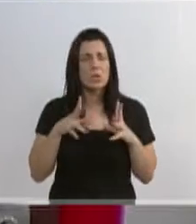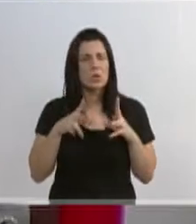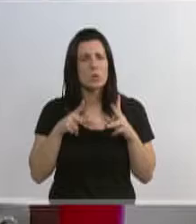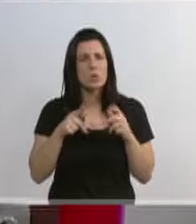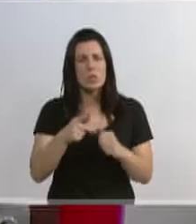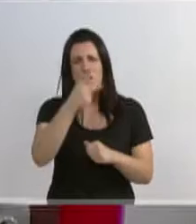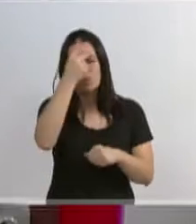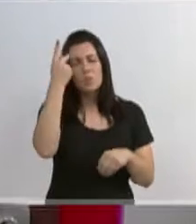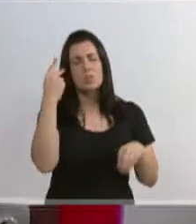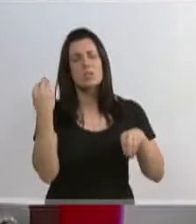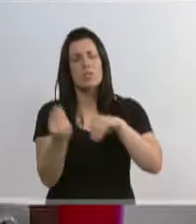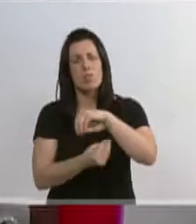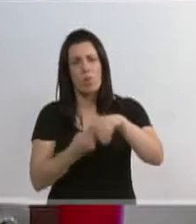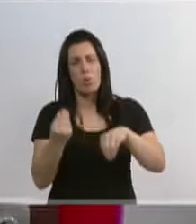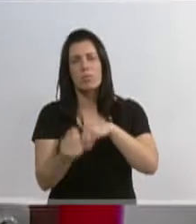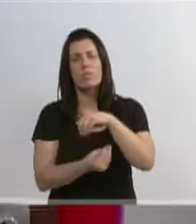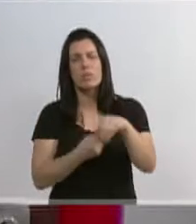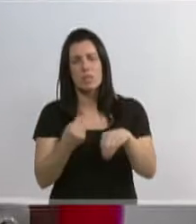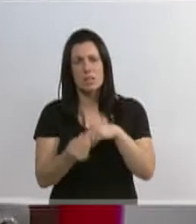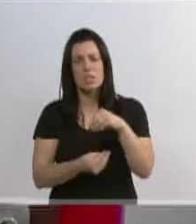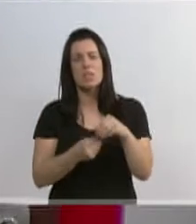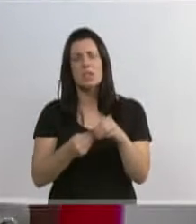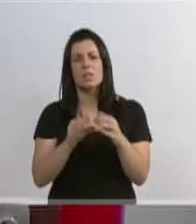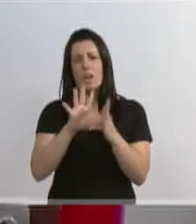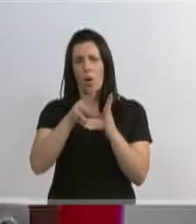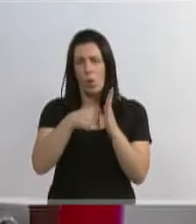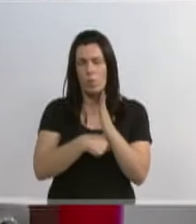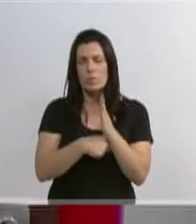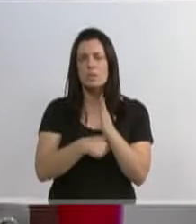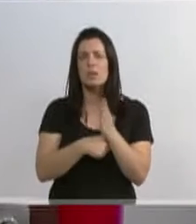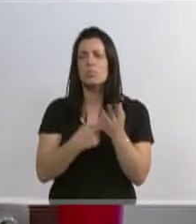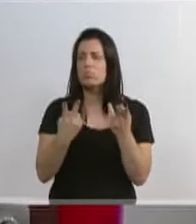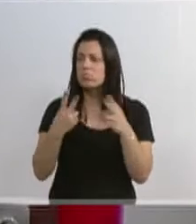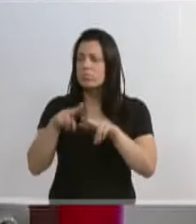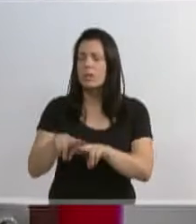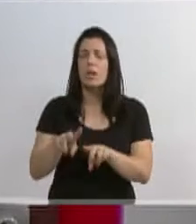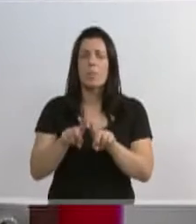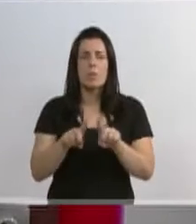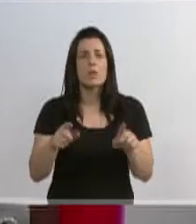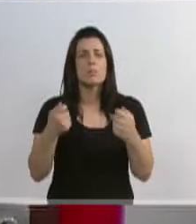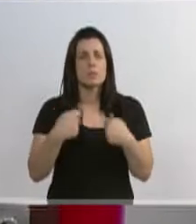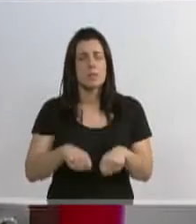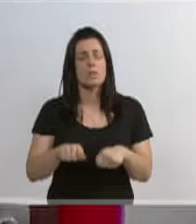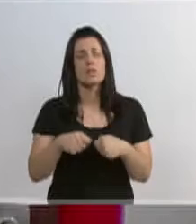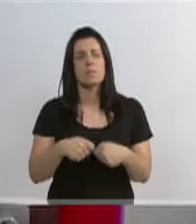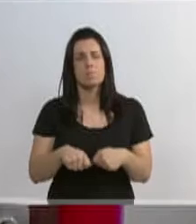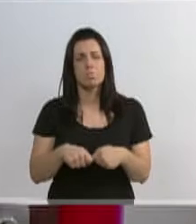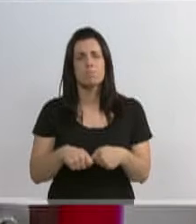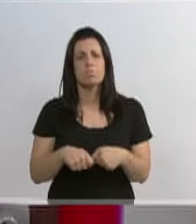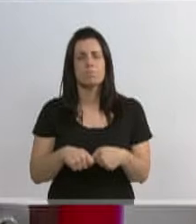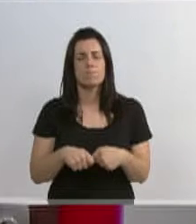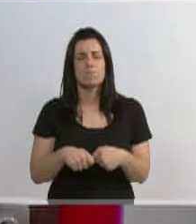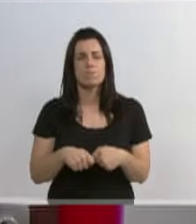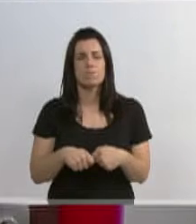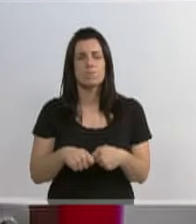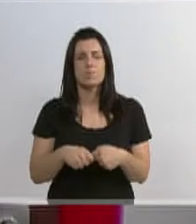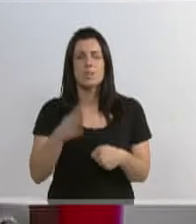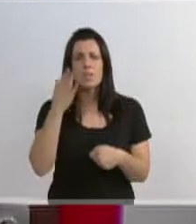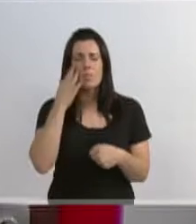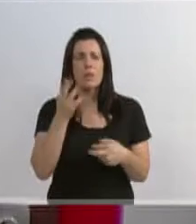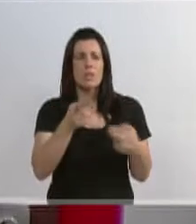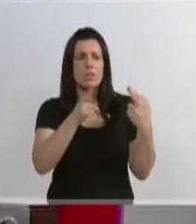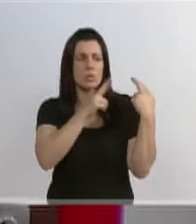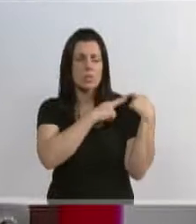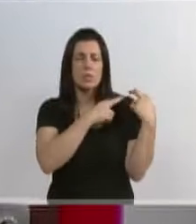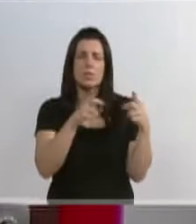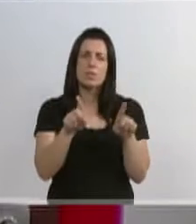todos os envolvidos lá sejam responsabilizados. Mas nós temos que ter, como já foi falado aqui, responsabilidade